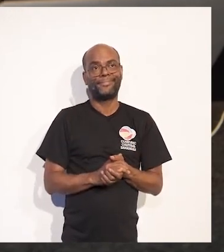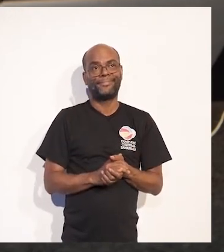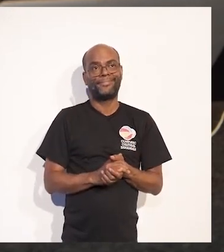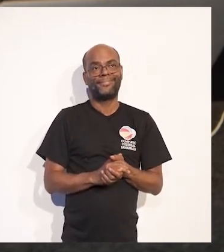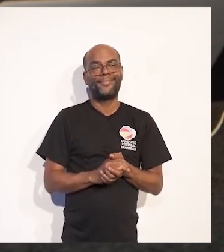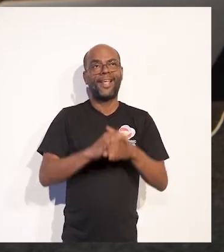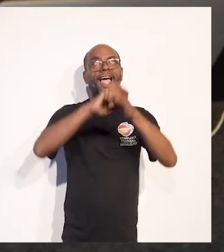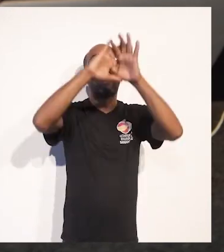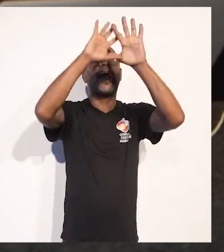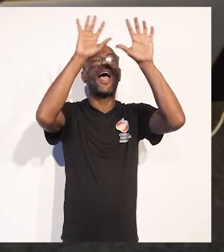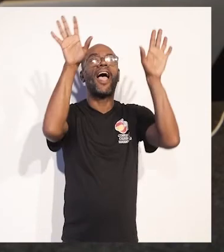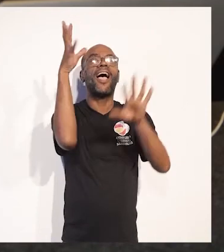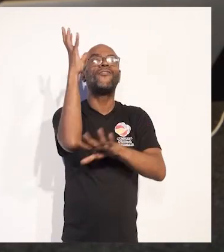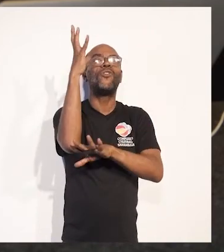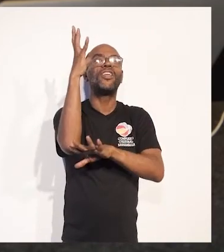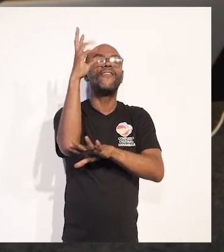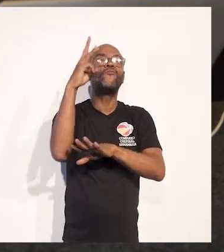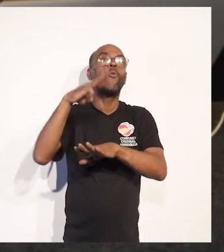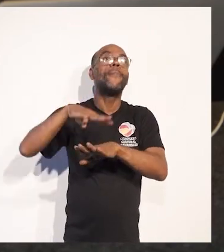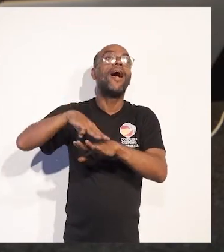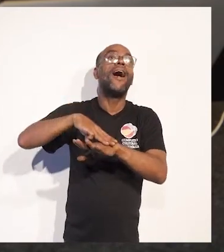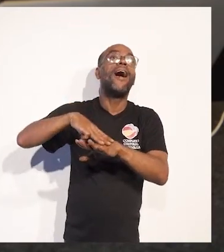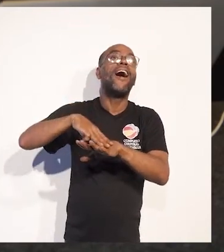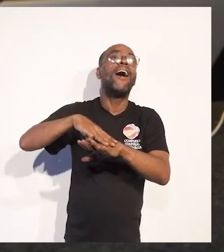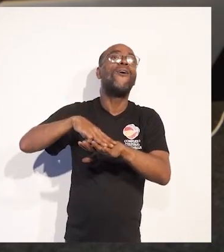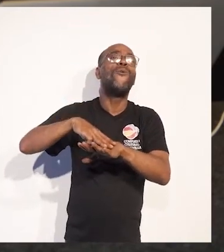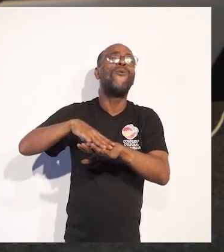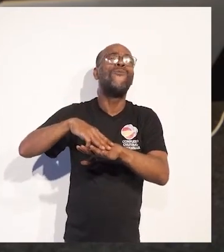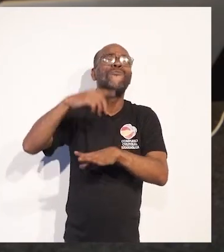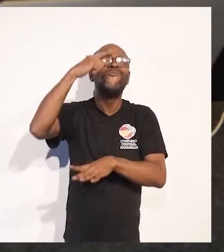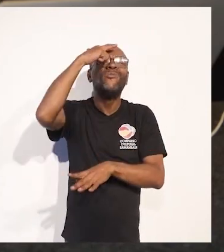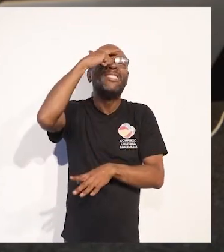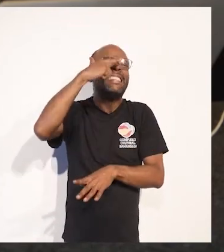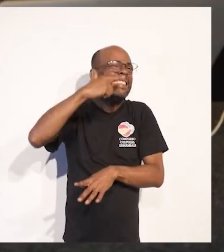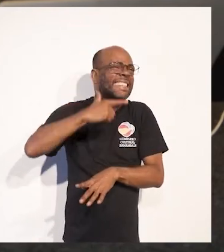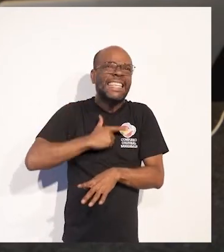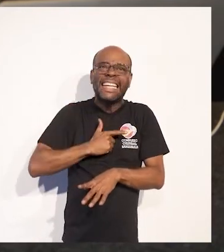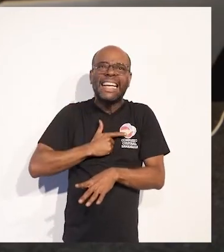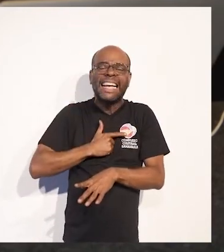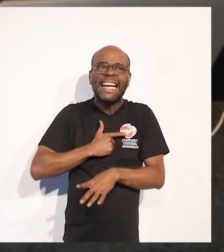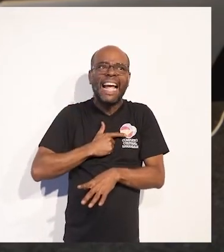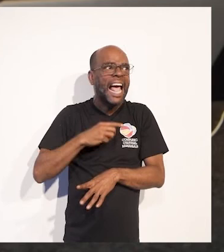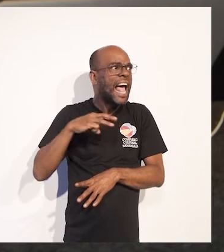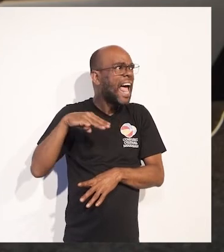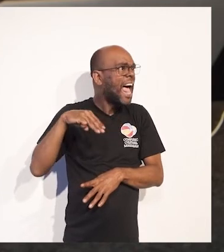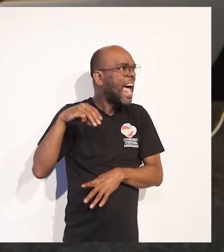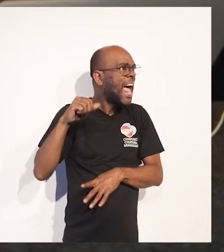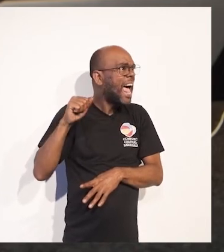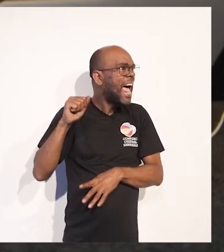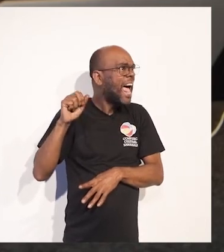A copa de árvore ficou marrom. Ficou horrível. A Maria Carmen chegou para mim e